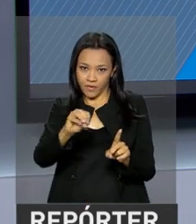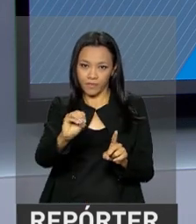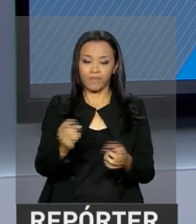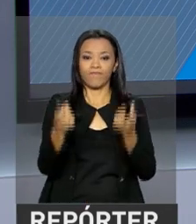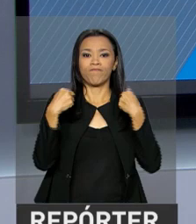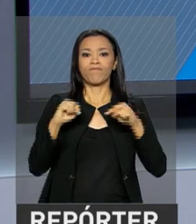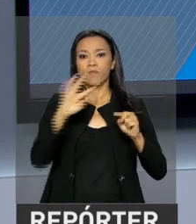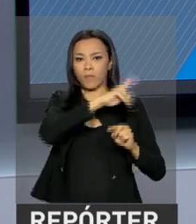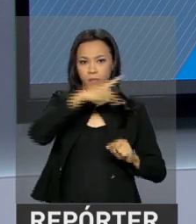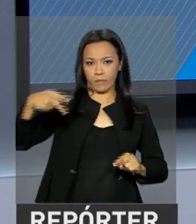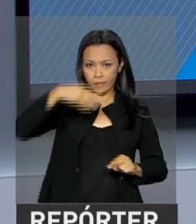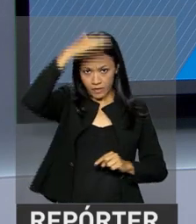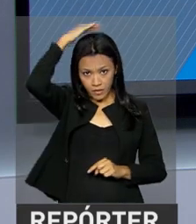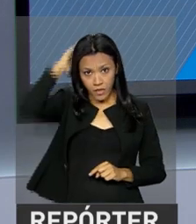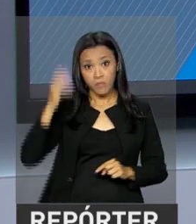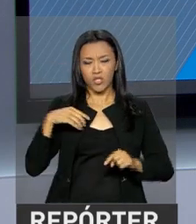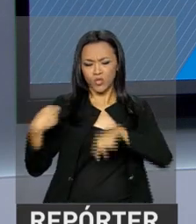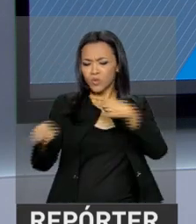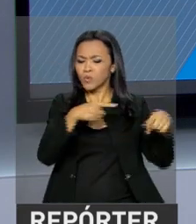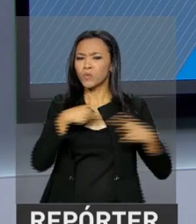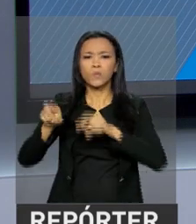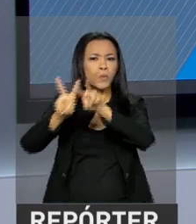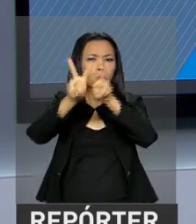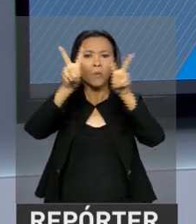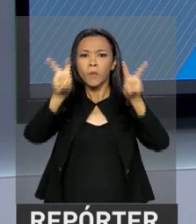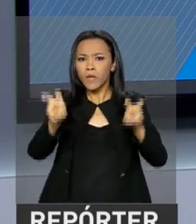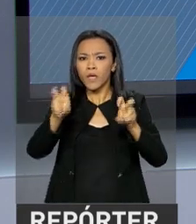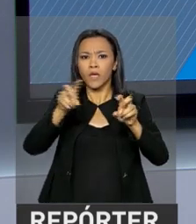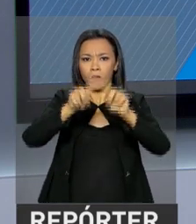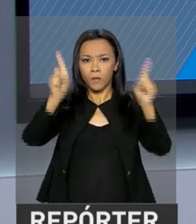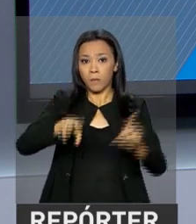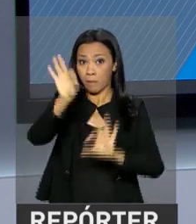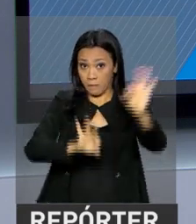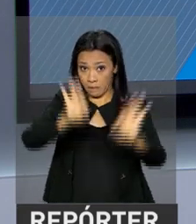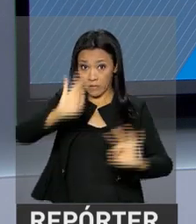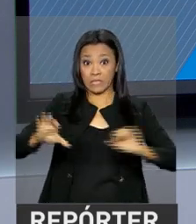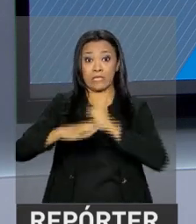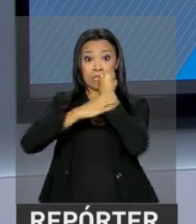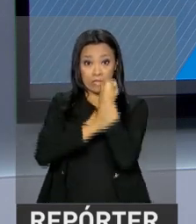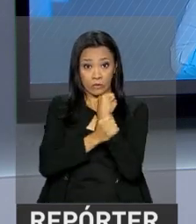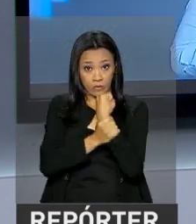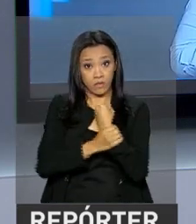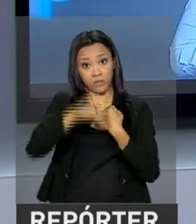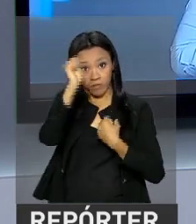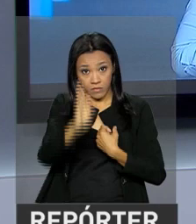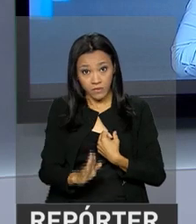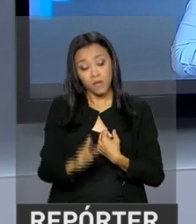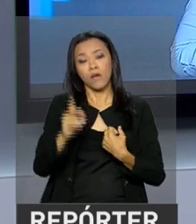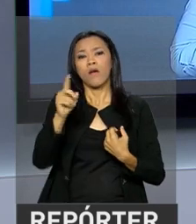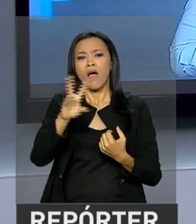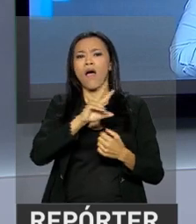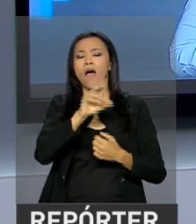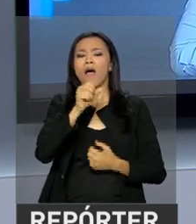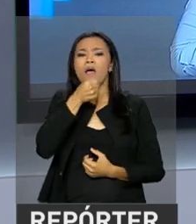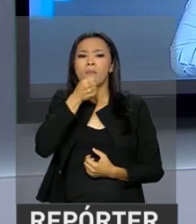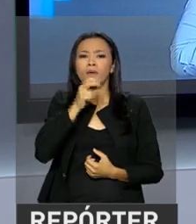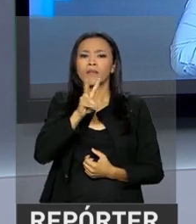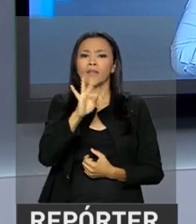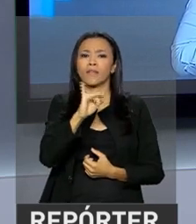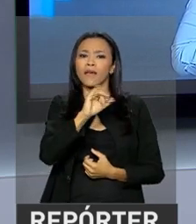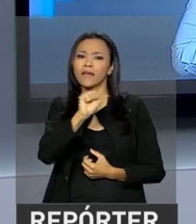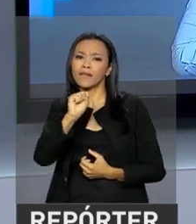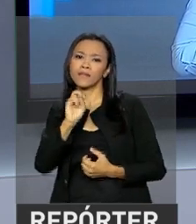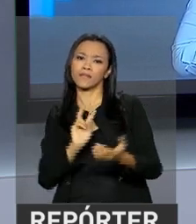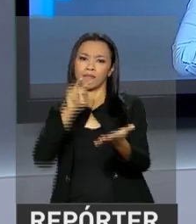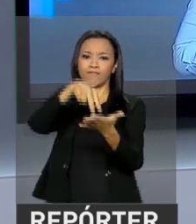presidente michel temer discutir plano de segurança nacional a repórter tatiana dias está ao vivo no palácio do planalto e